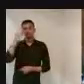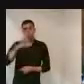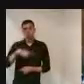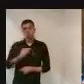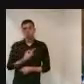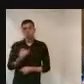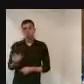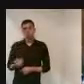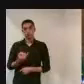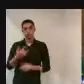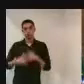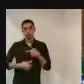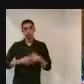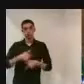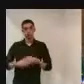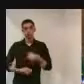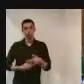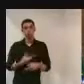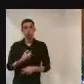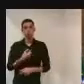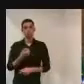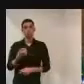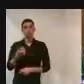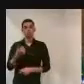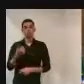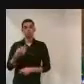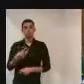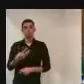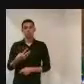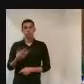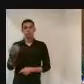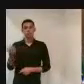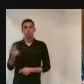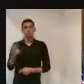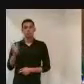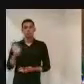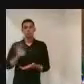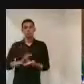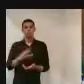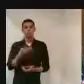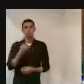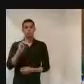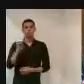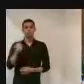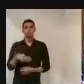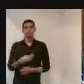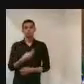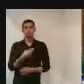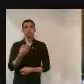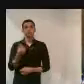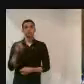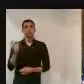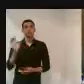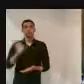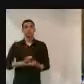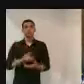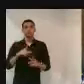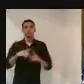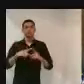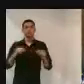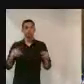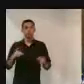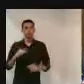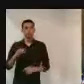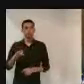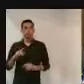2013, teve a assinatura da Carta Consulta, que foi um investimento de 40 milhões do BNDES para fazer todo esse investimento no Distrito Federal. Em 2015,